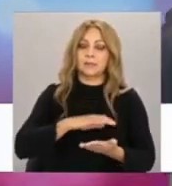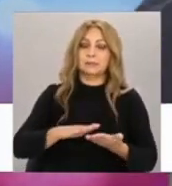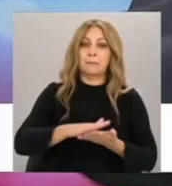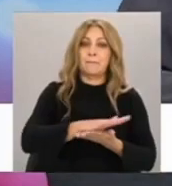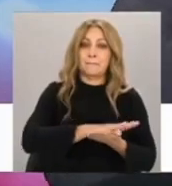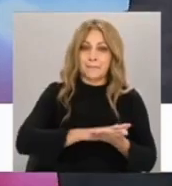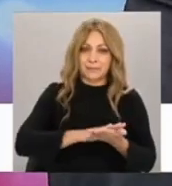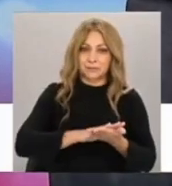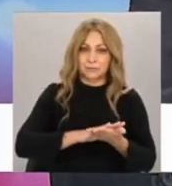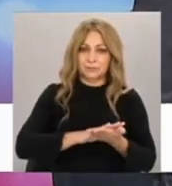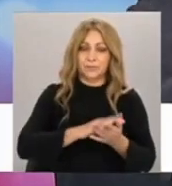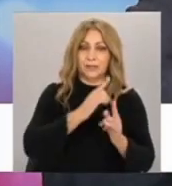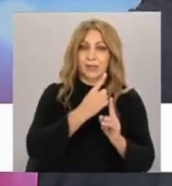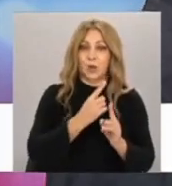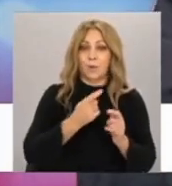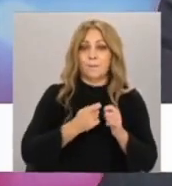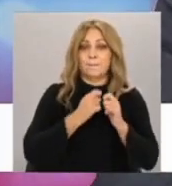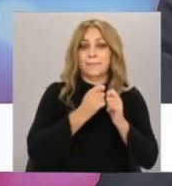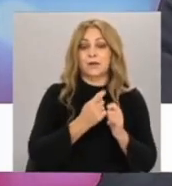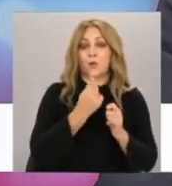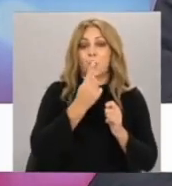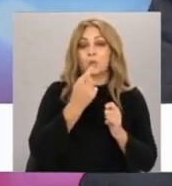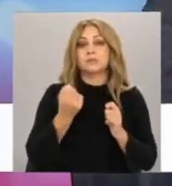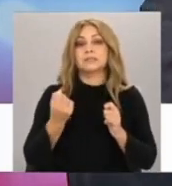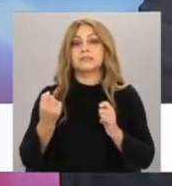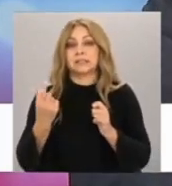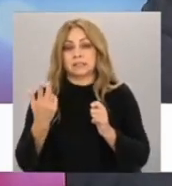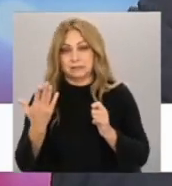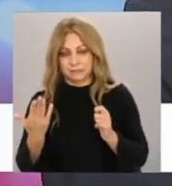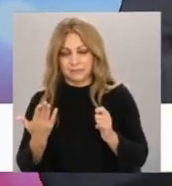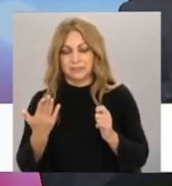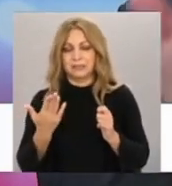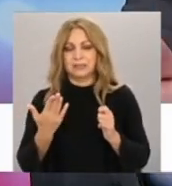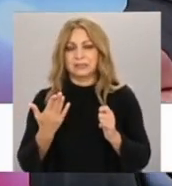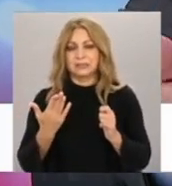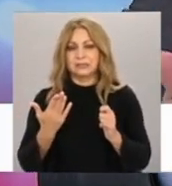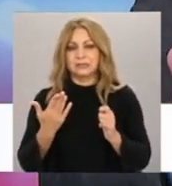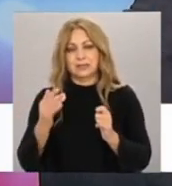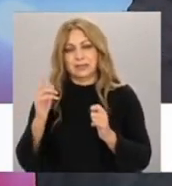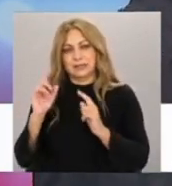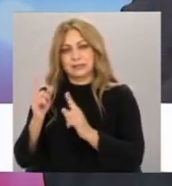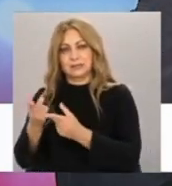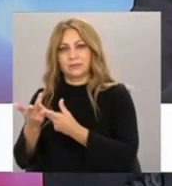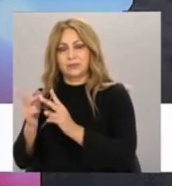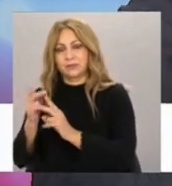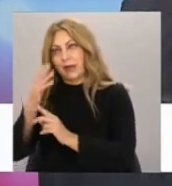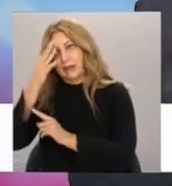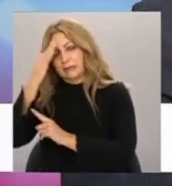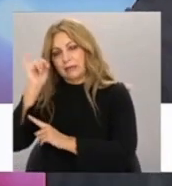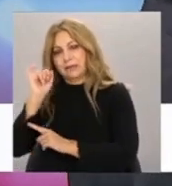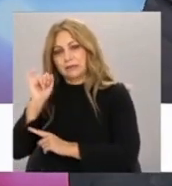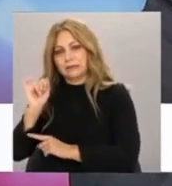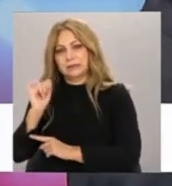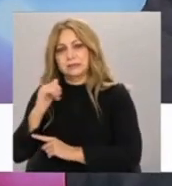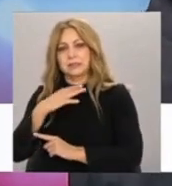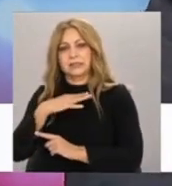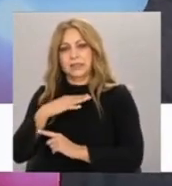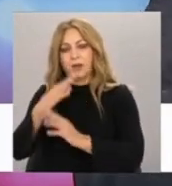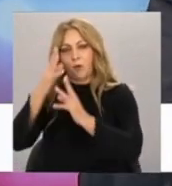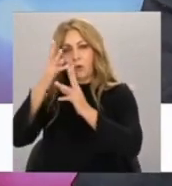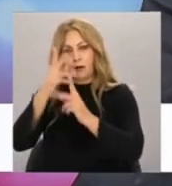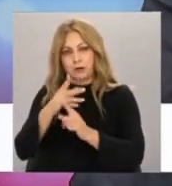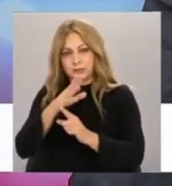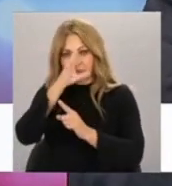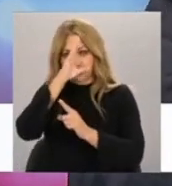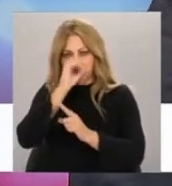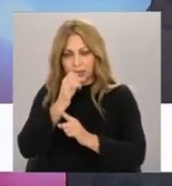centésimo da fezada que a iniciativa Liberal tem de quê dando ou recusando mutilando o orçamento do